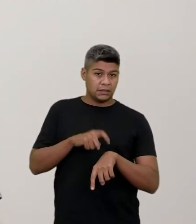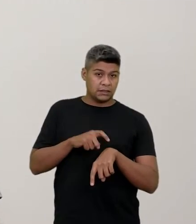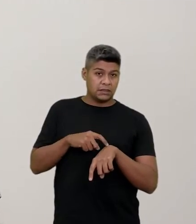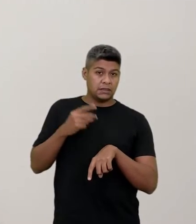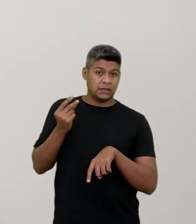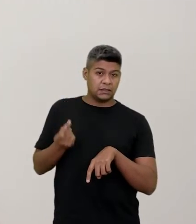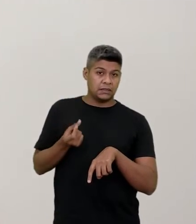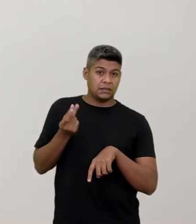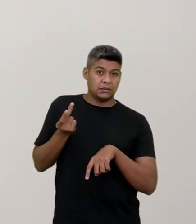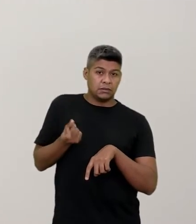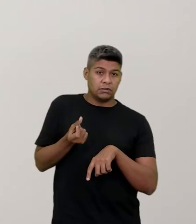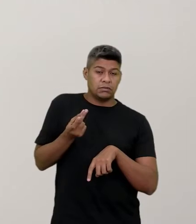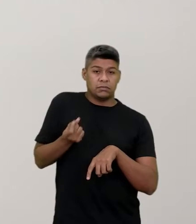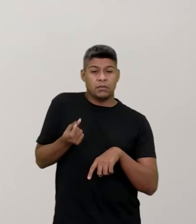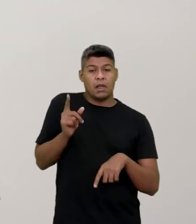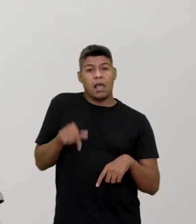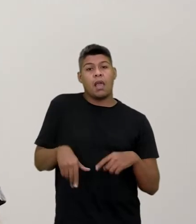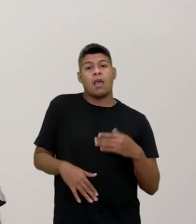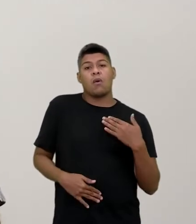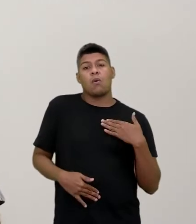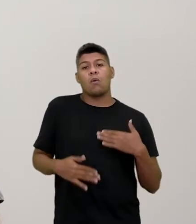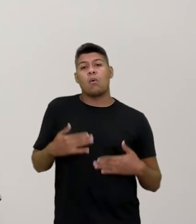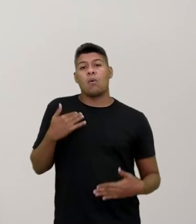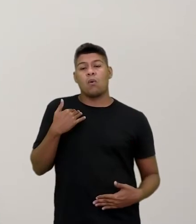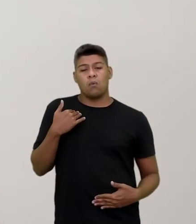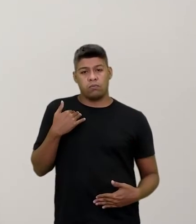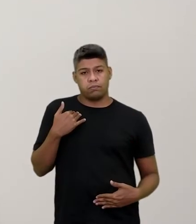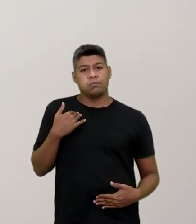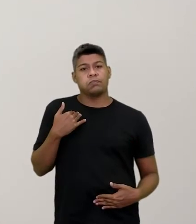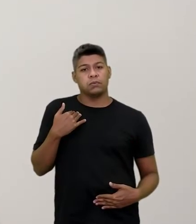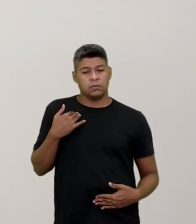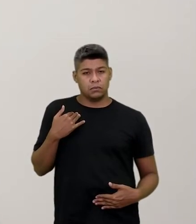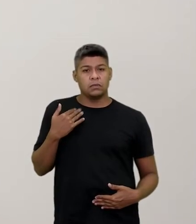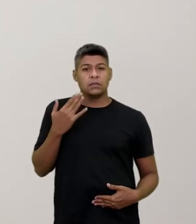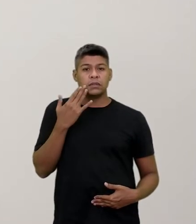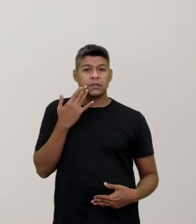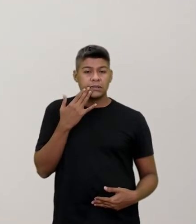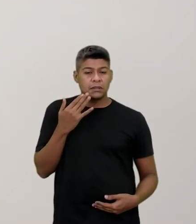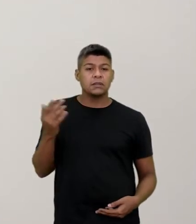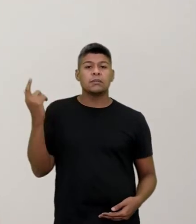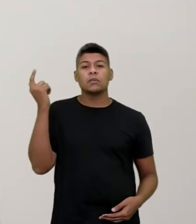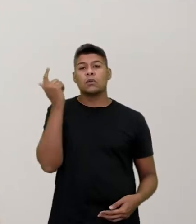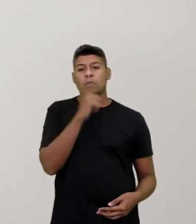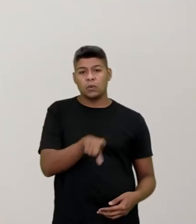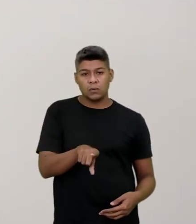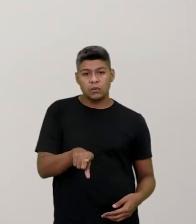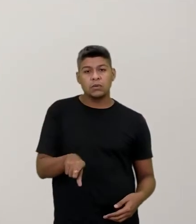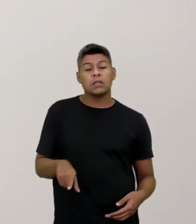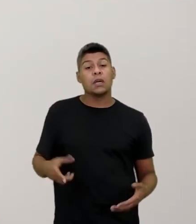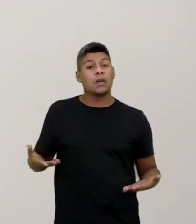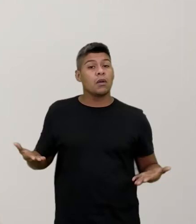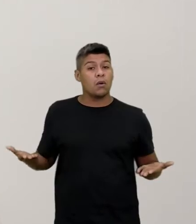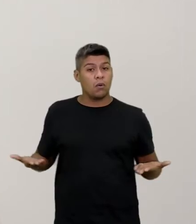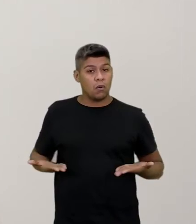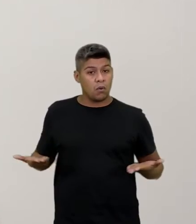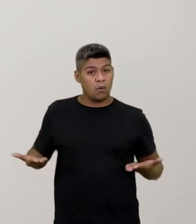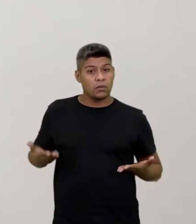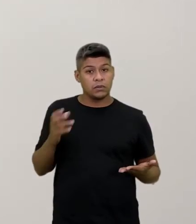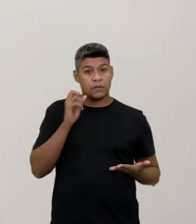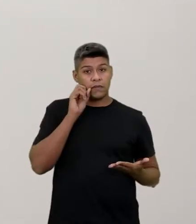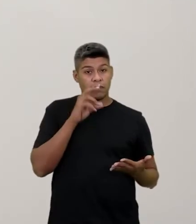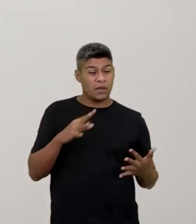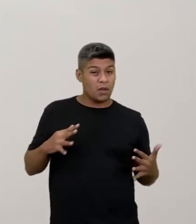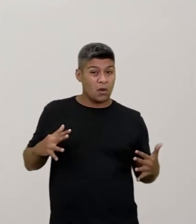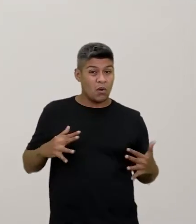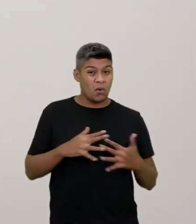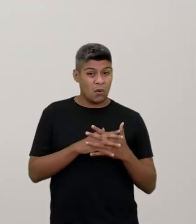história foi um combate corpo a corpo, né? No máximo armas de pequeno alcance, mas hoje, até vendo os conflitos